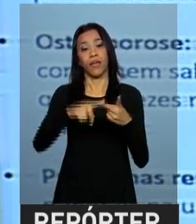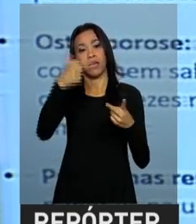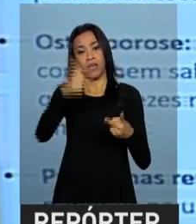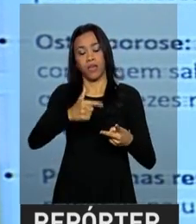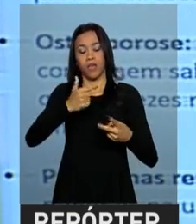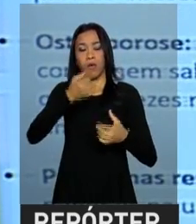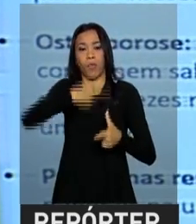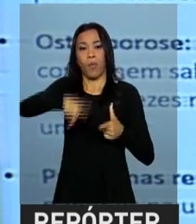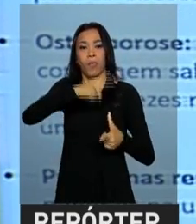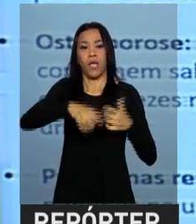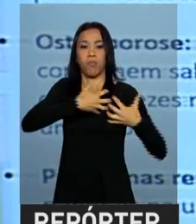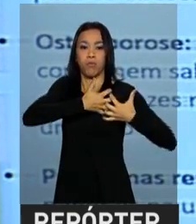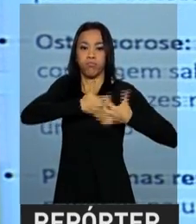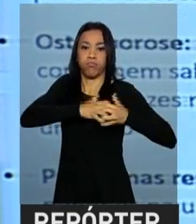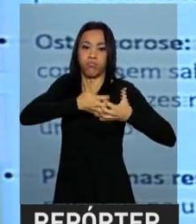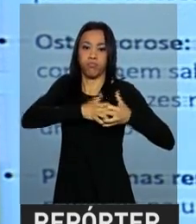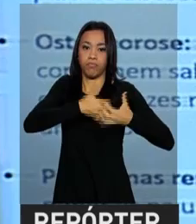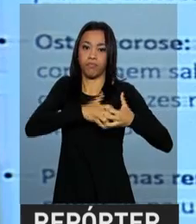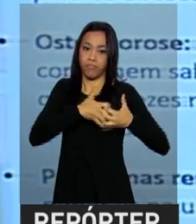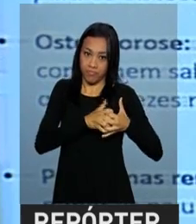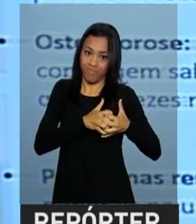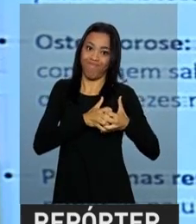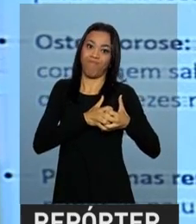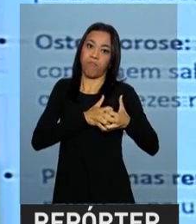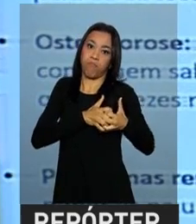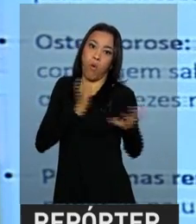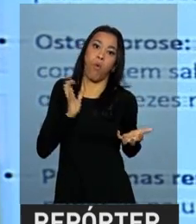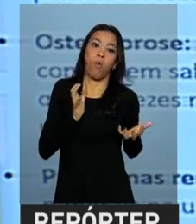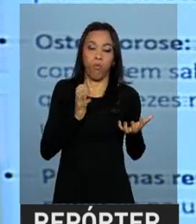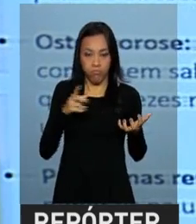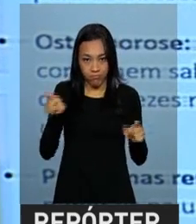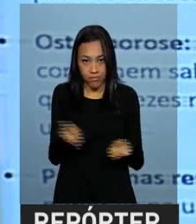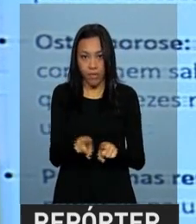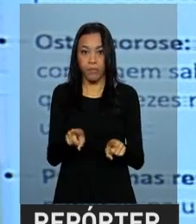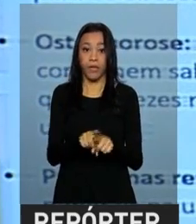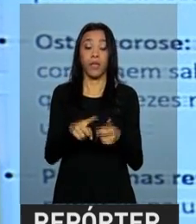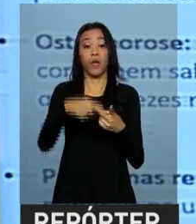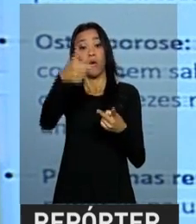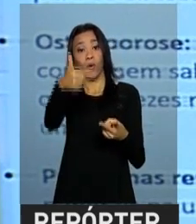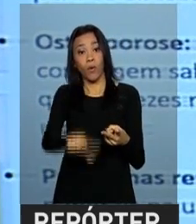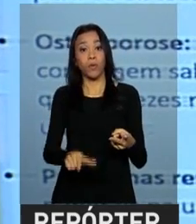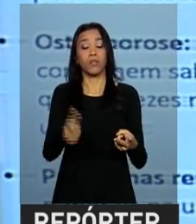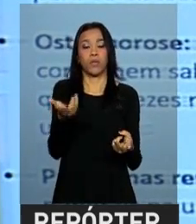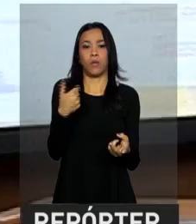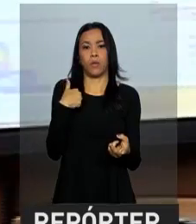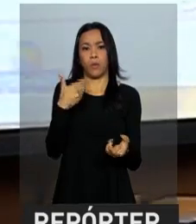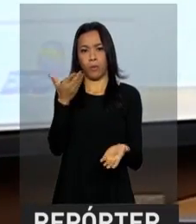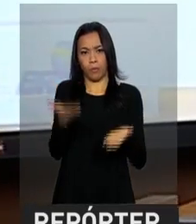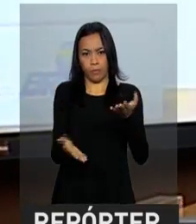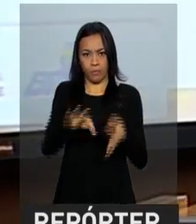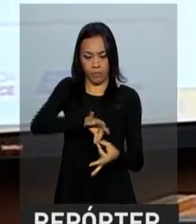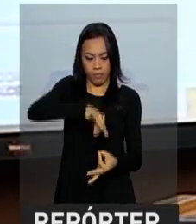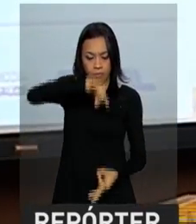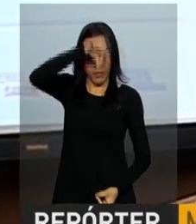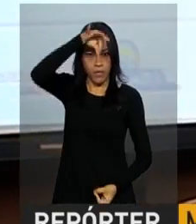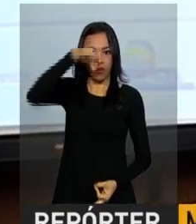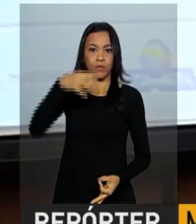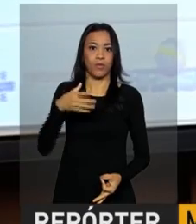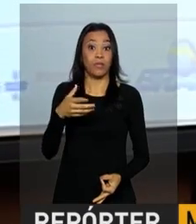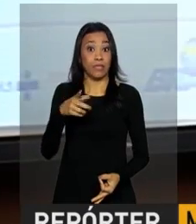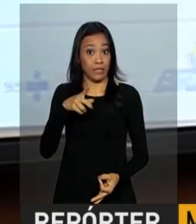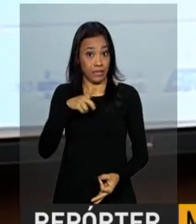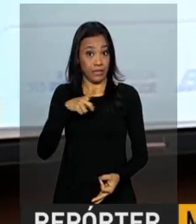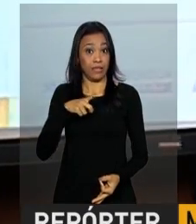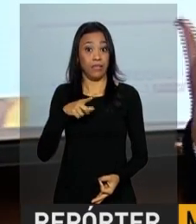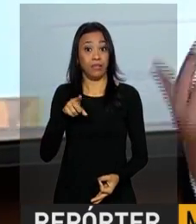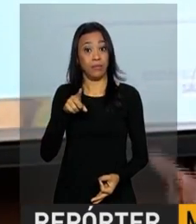brasileira quem tem obesidade né um índice de massa corporal acima de 30 kg por m qu tem duas